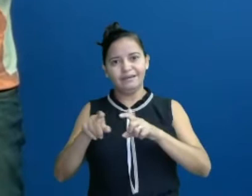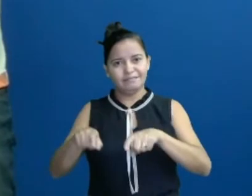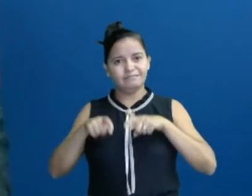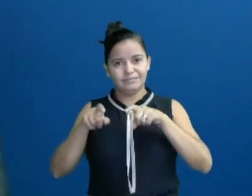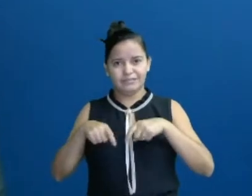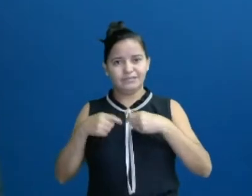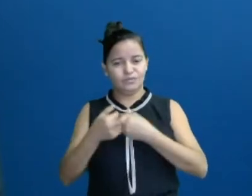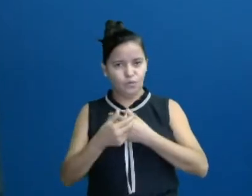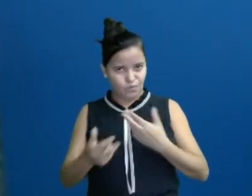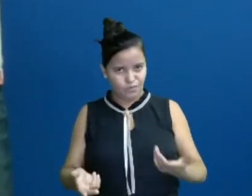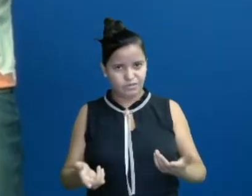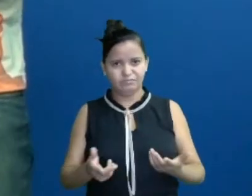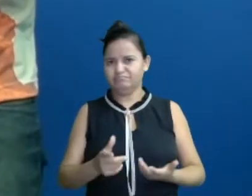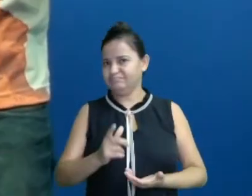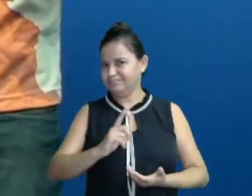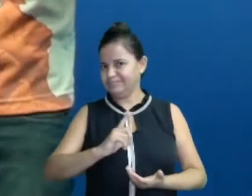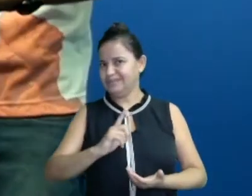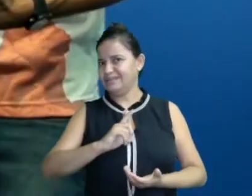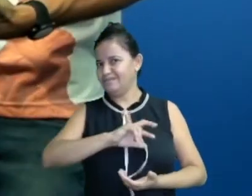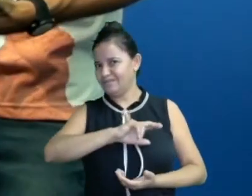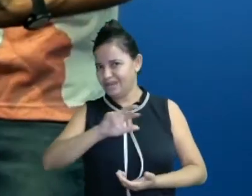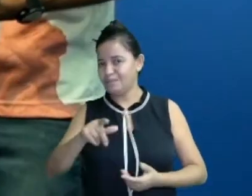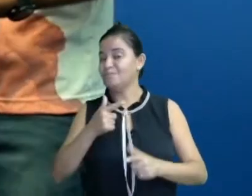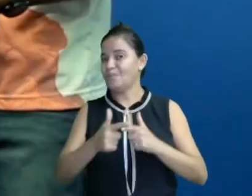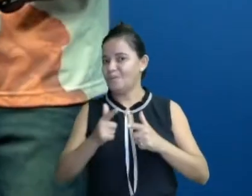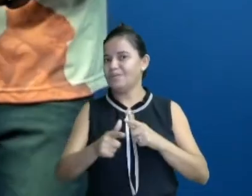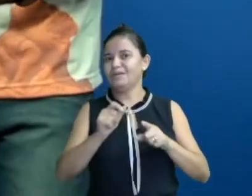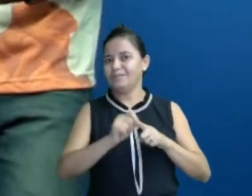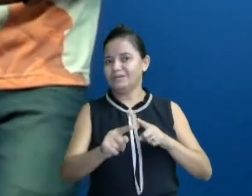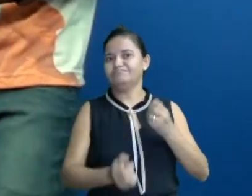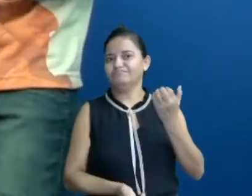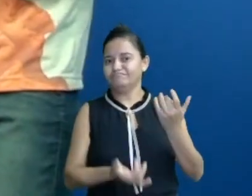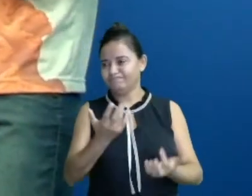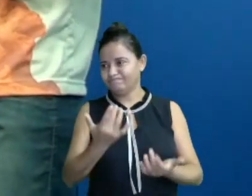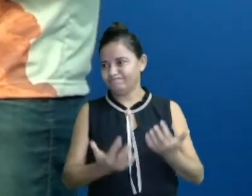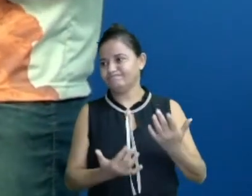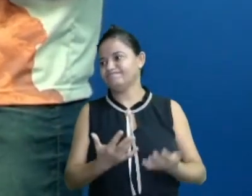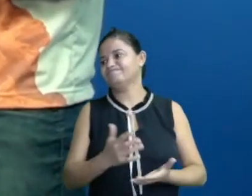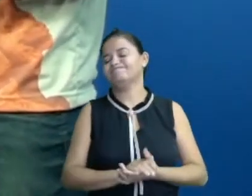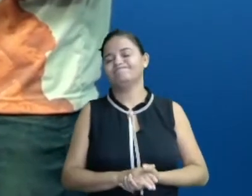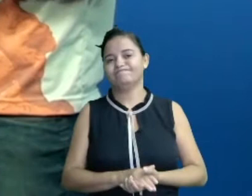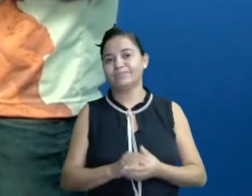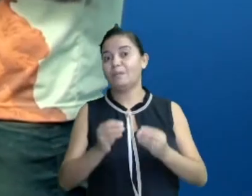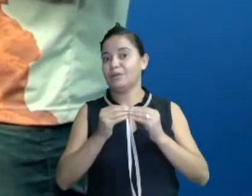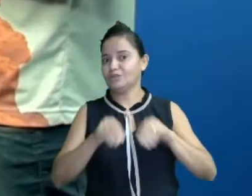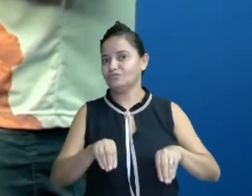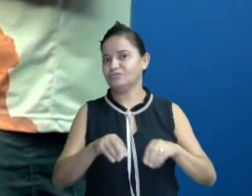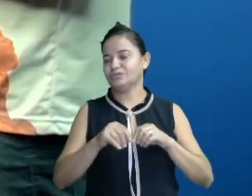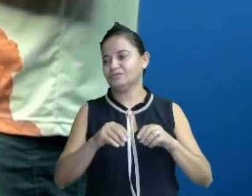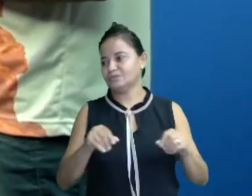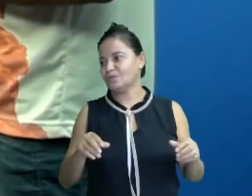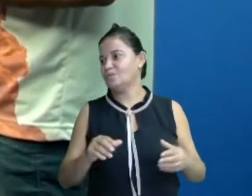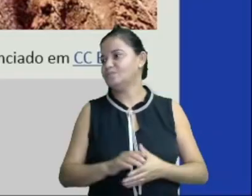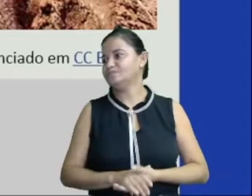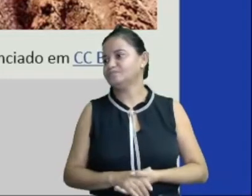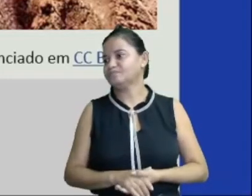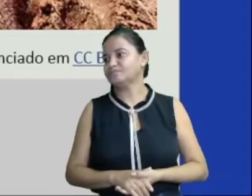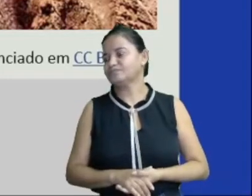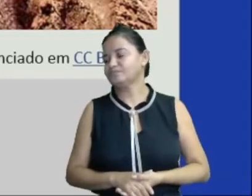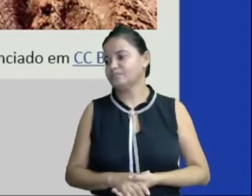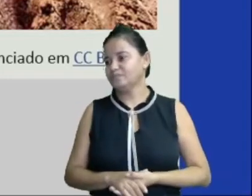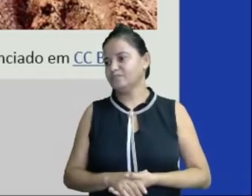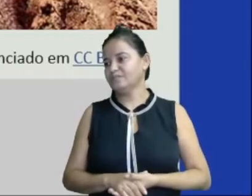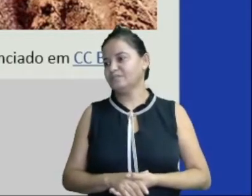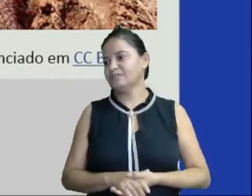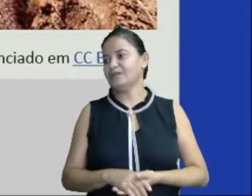né? Portanto, as queimadas são um grave problema aí associados com a utilização do solo. A degradação também pela